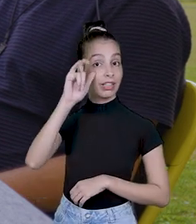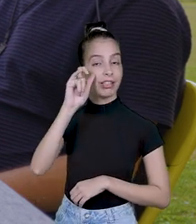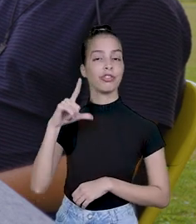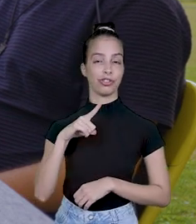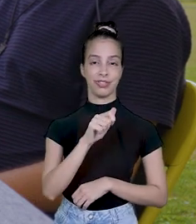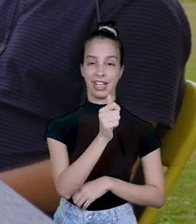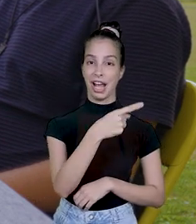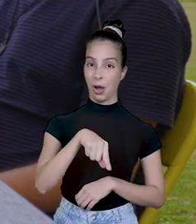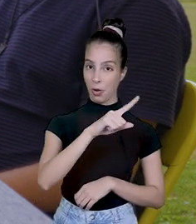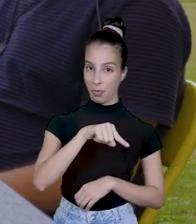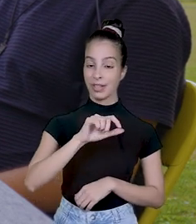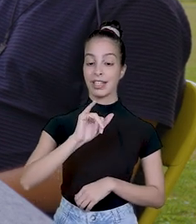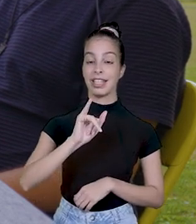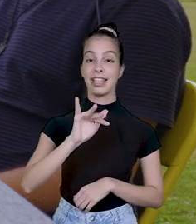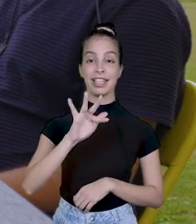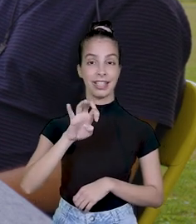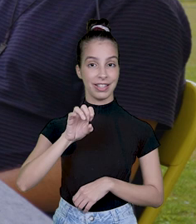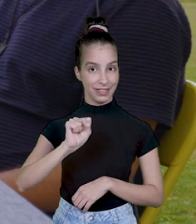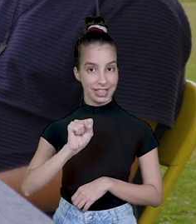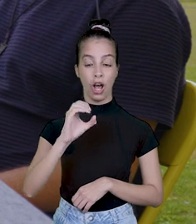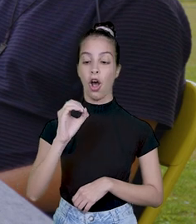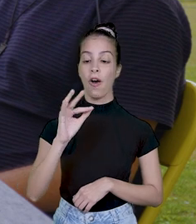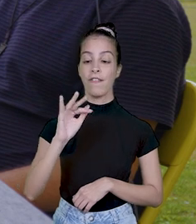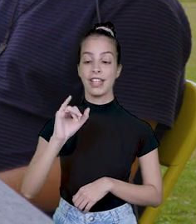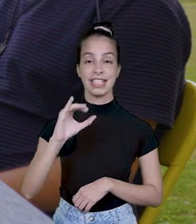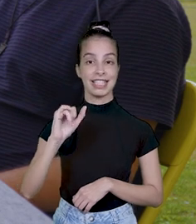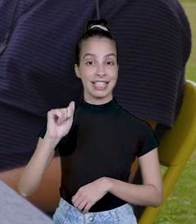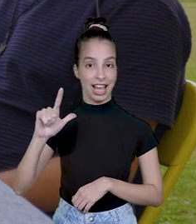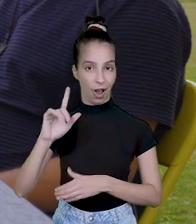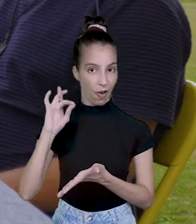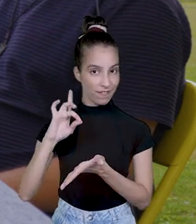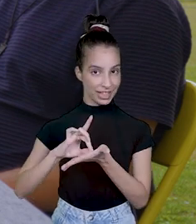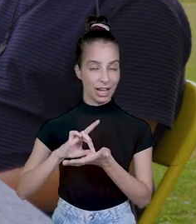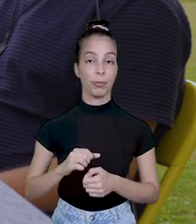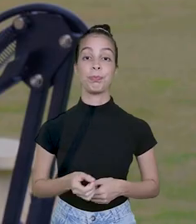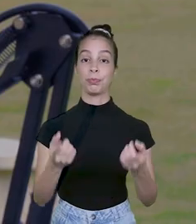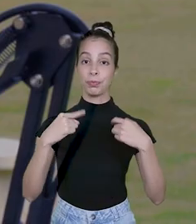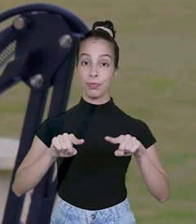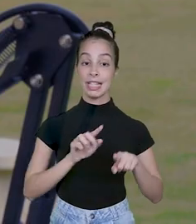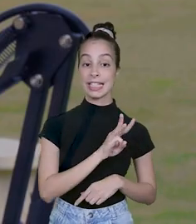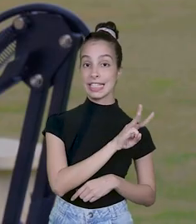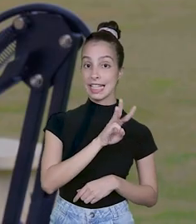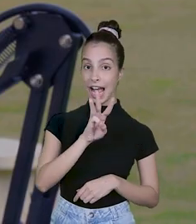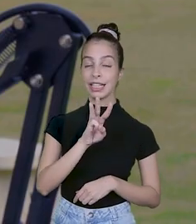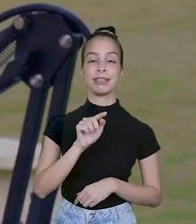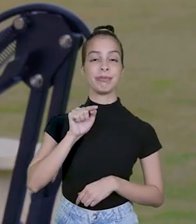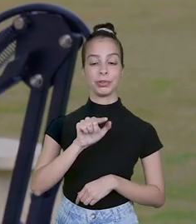o está no @ ifs oficial já o site oficial é o